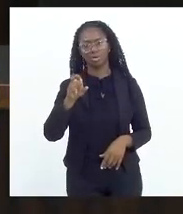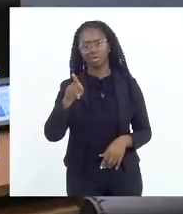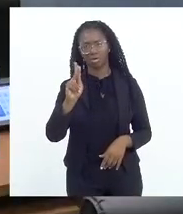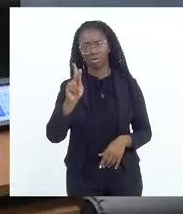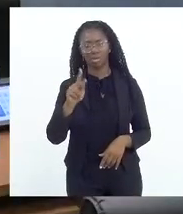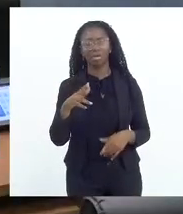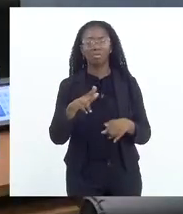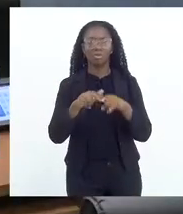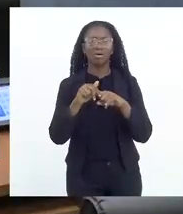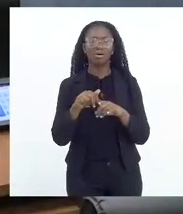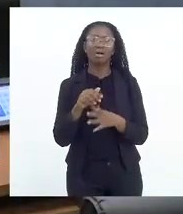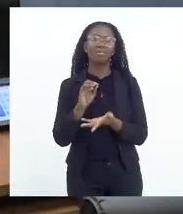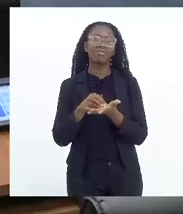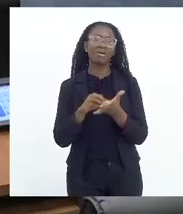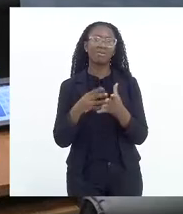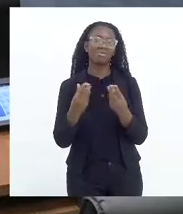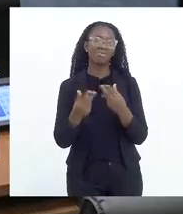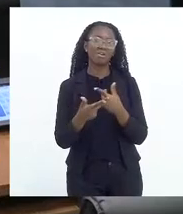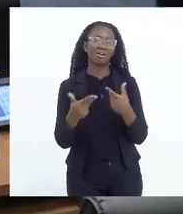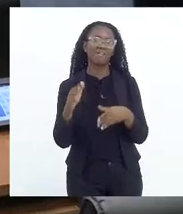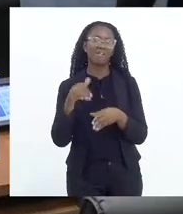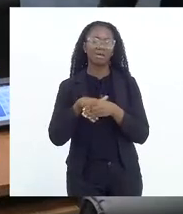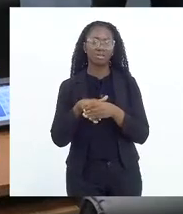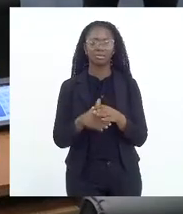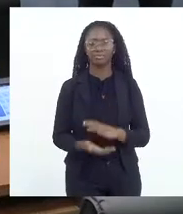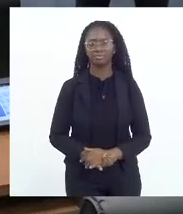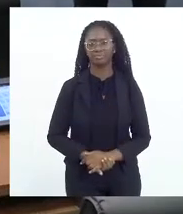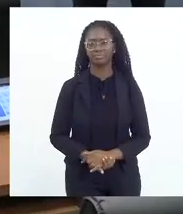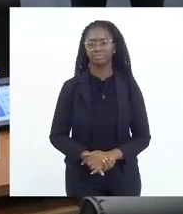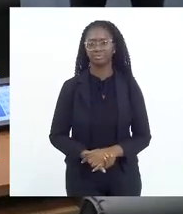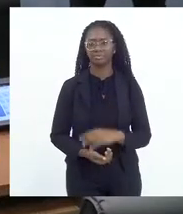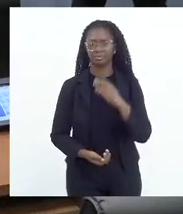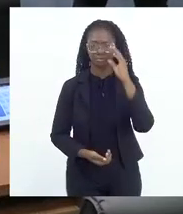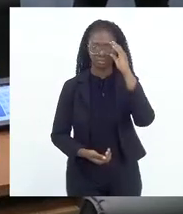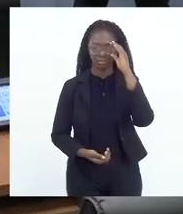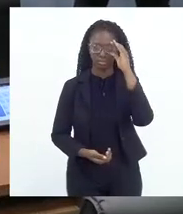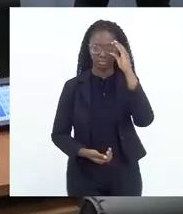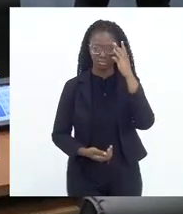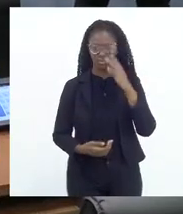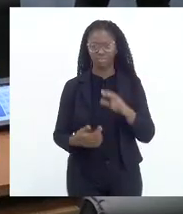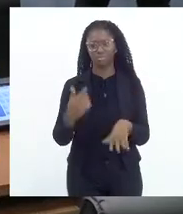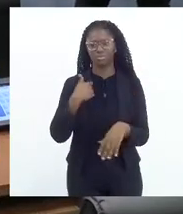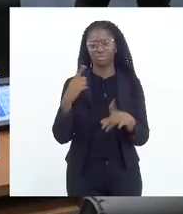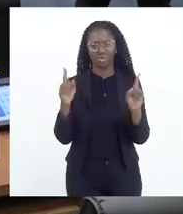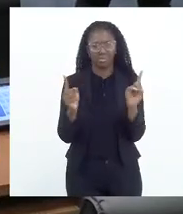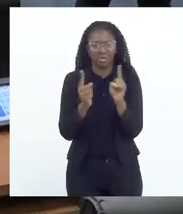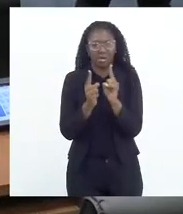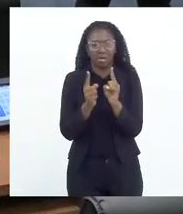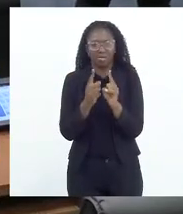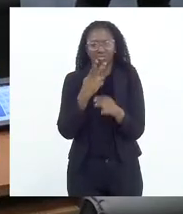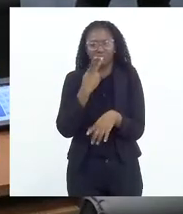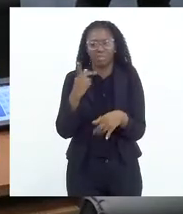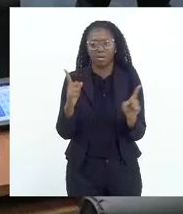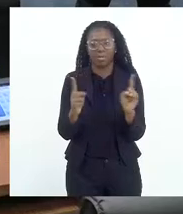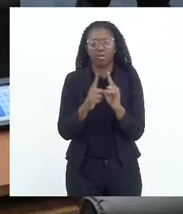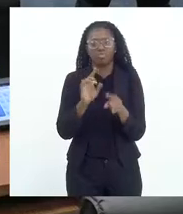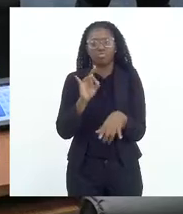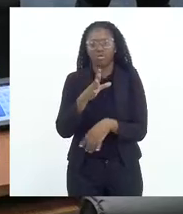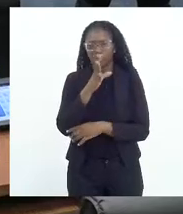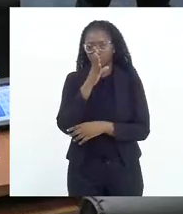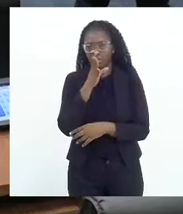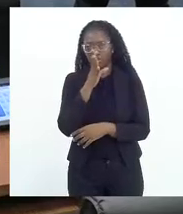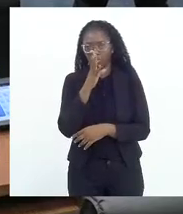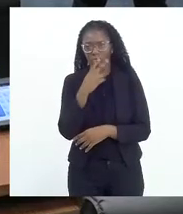votar. Pois não, senhor Dani, presidente, não. Meu pela ordem é muito breve, é só para fazer uma observação que